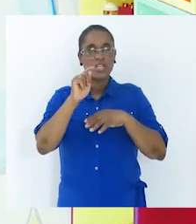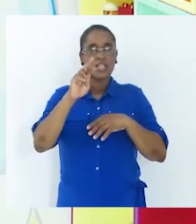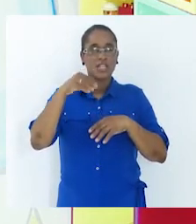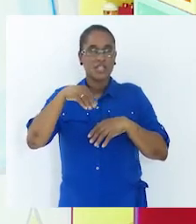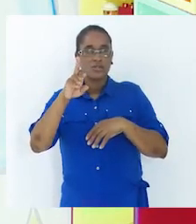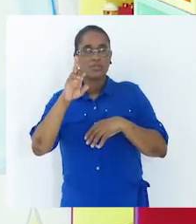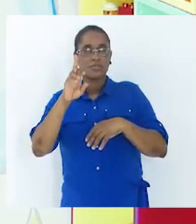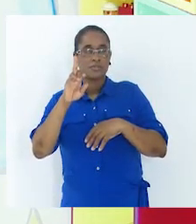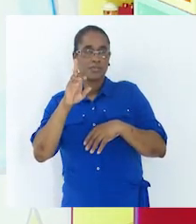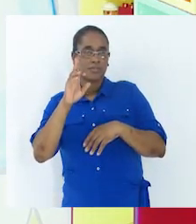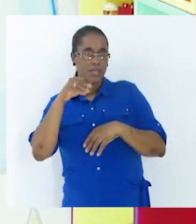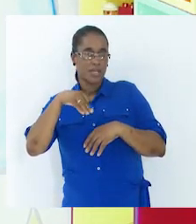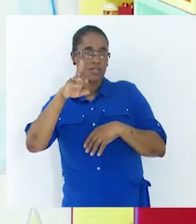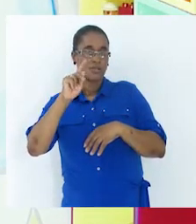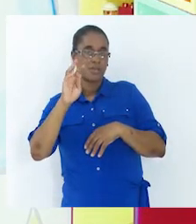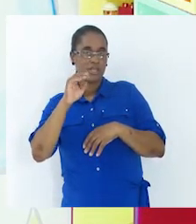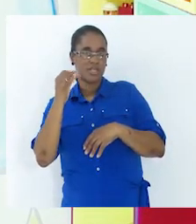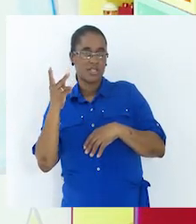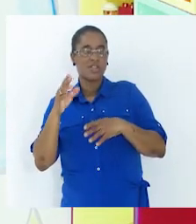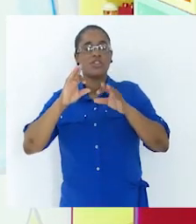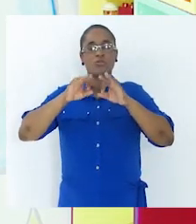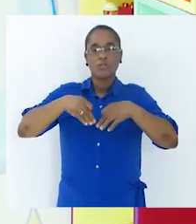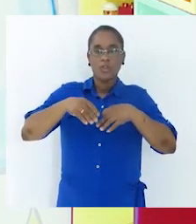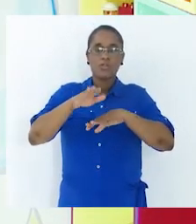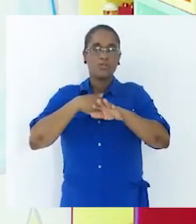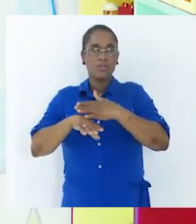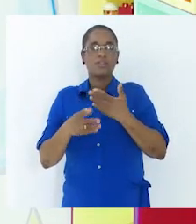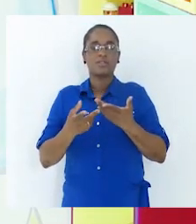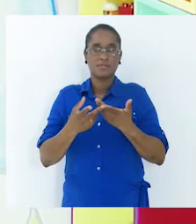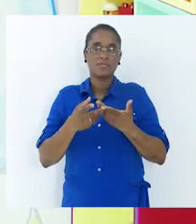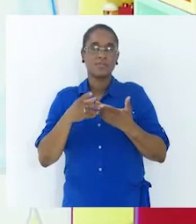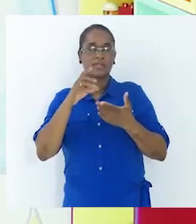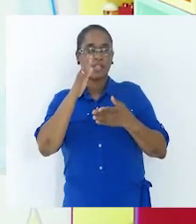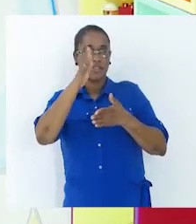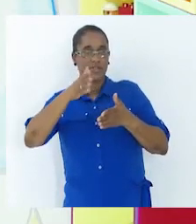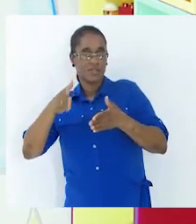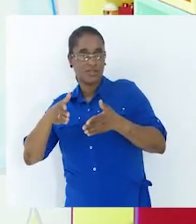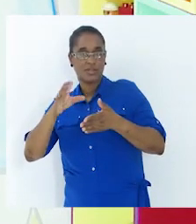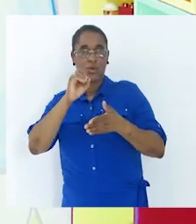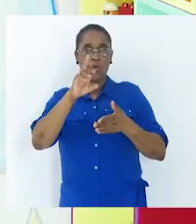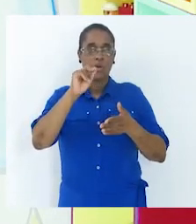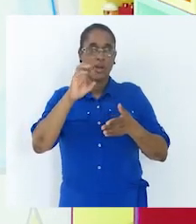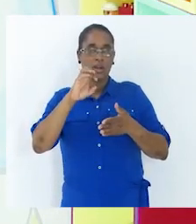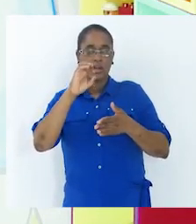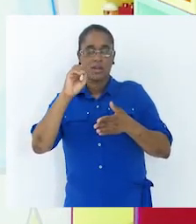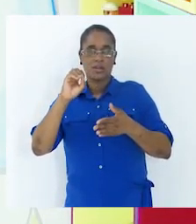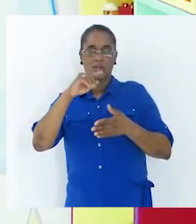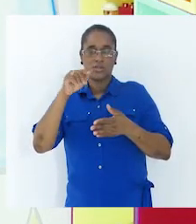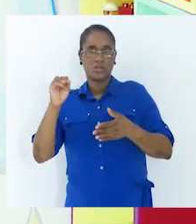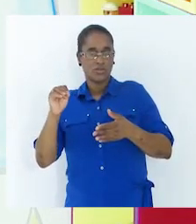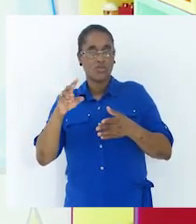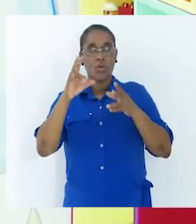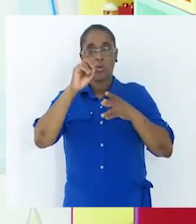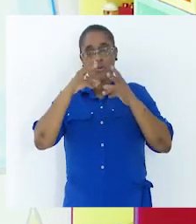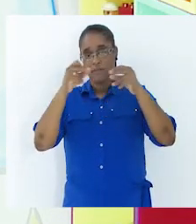fim, fizemos a divisão ou classificação das orações quanto à estrutura, ou das frases